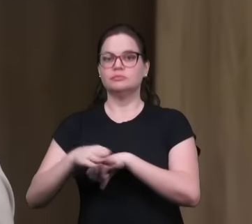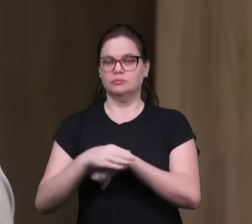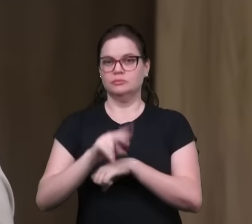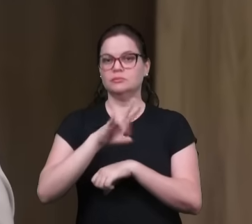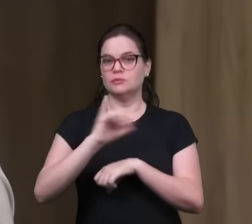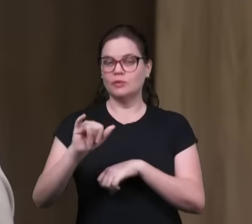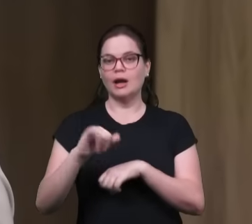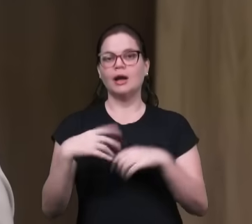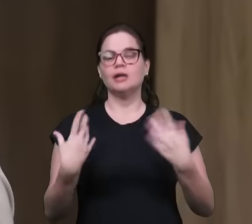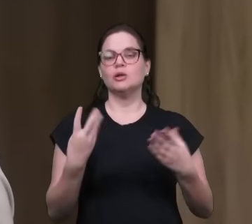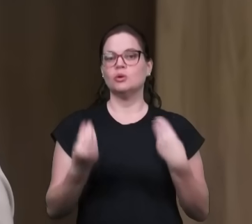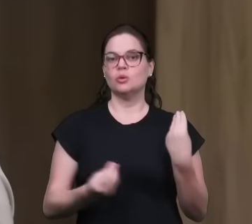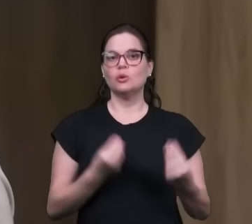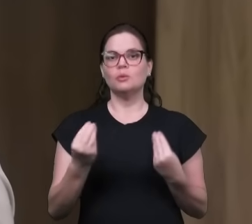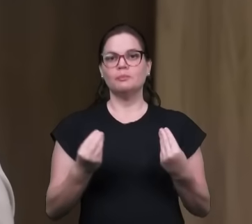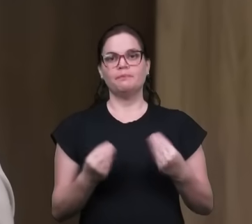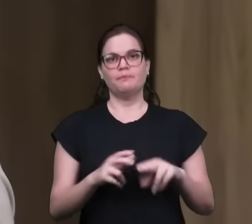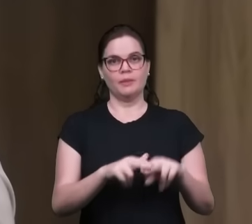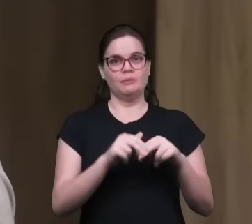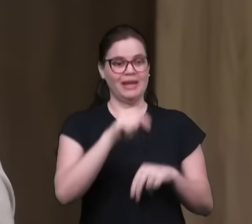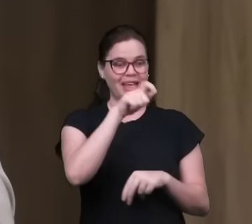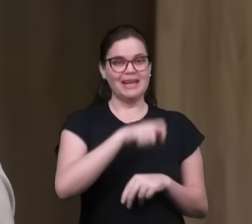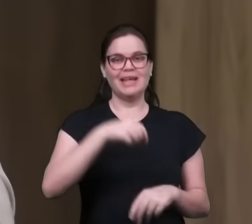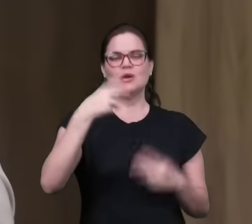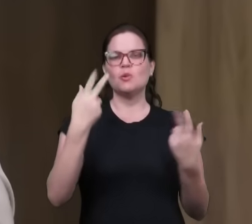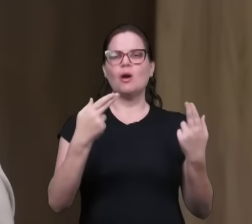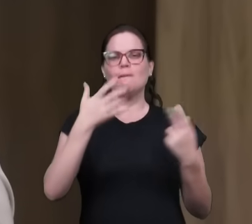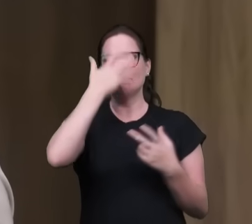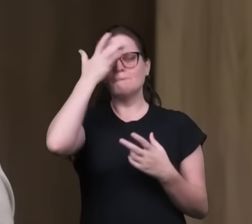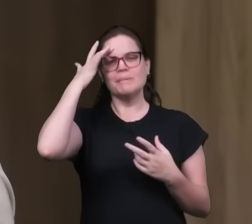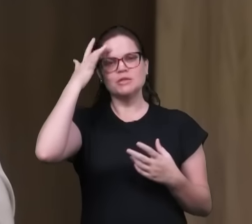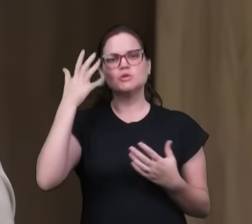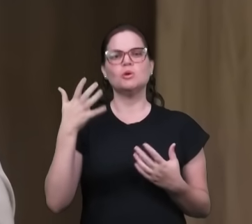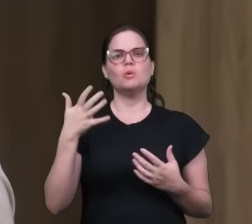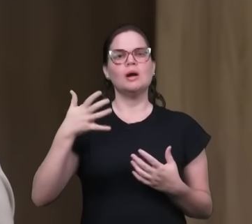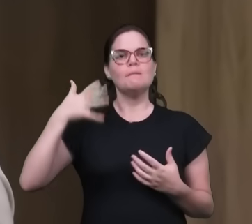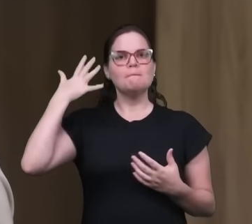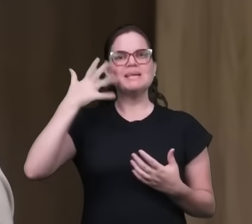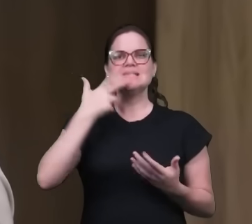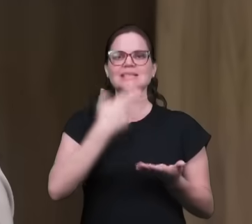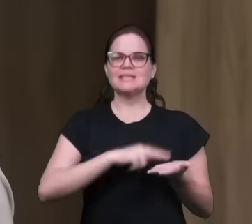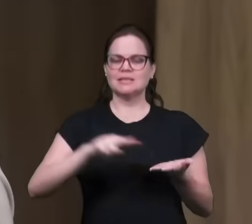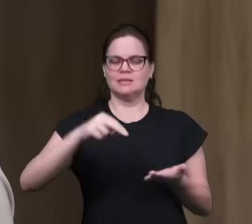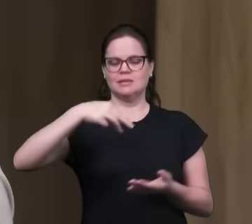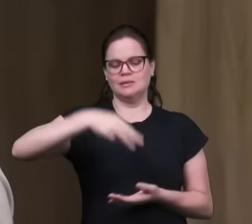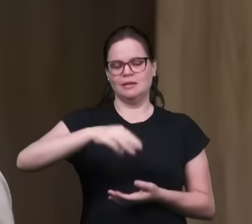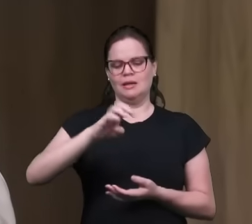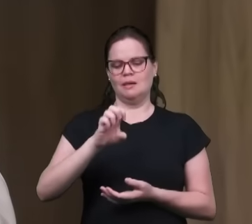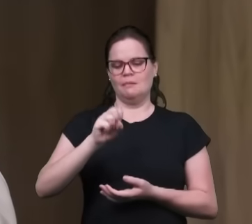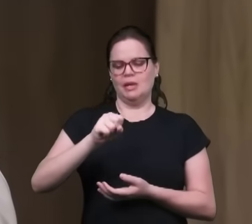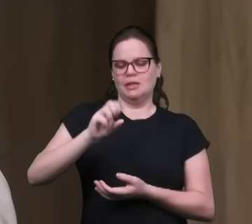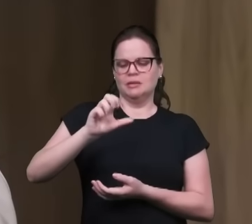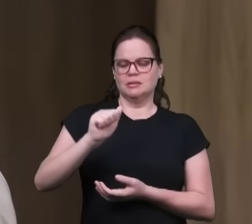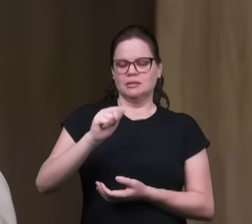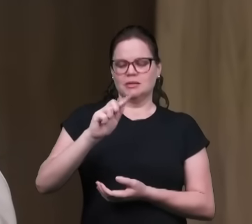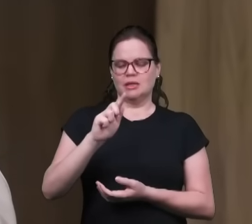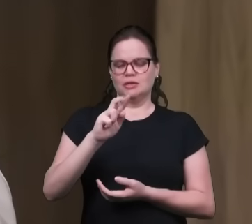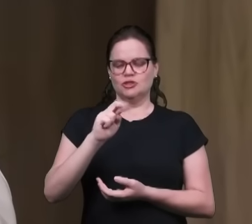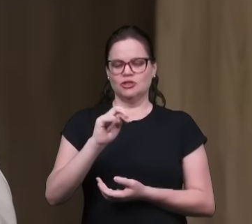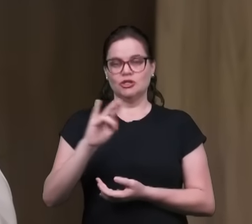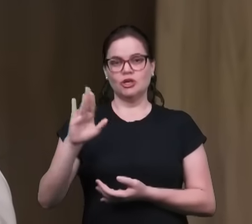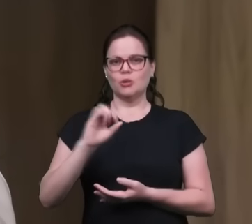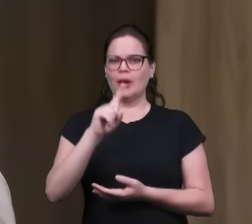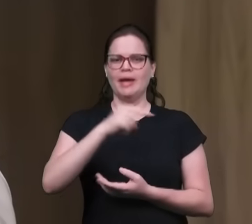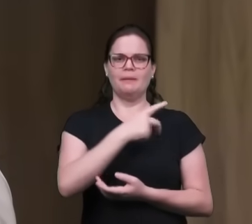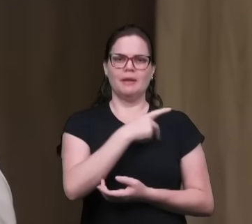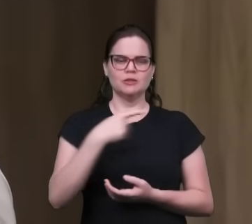iriam transmitir na condição de mensageiros. Então, eram os pastores das igrejas, eram aqueles que tomavam conta dos rebanhos. E o